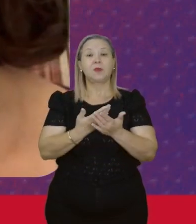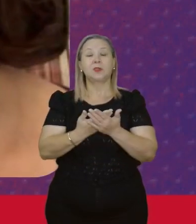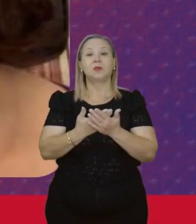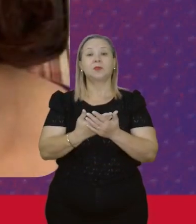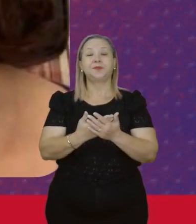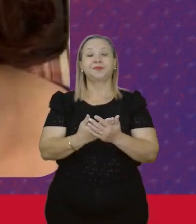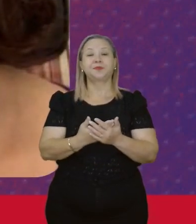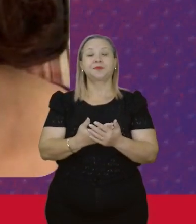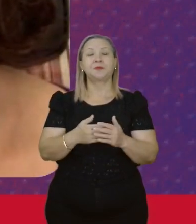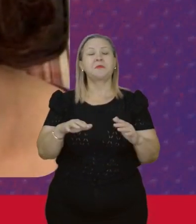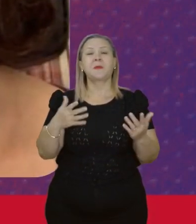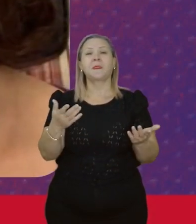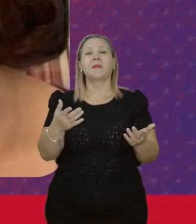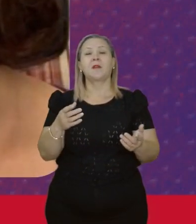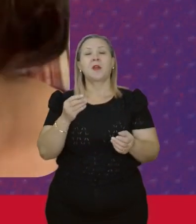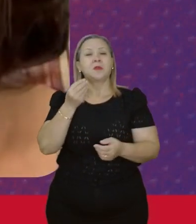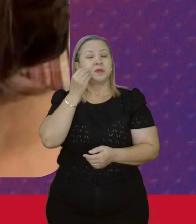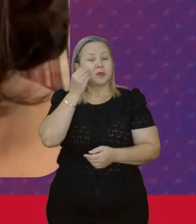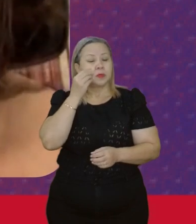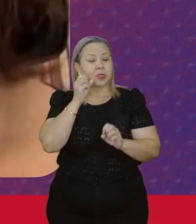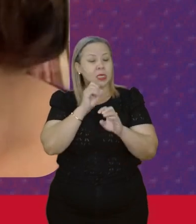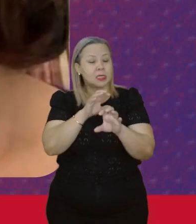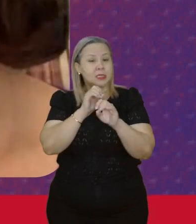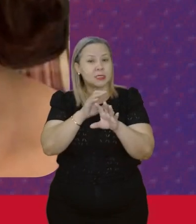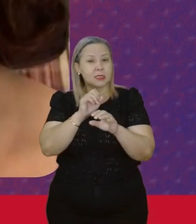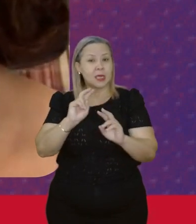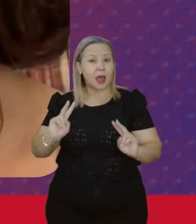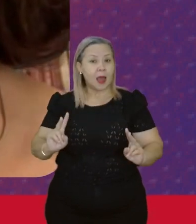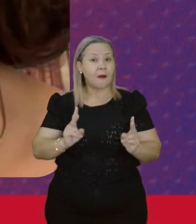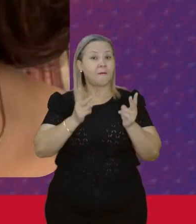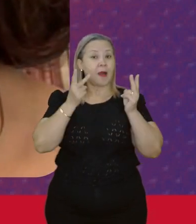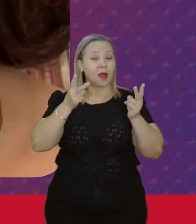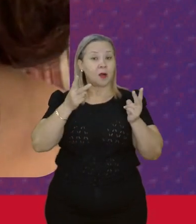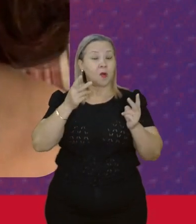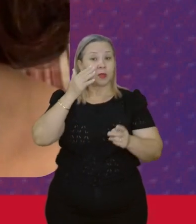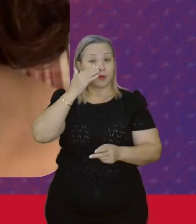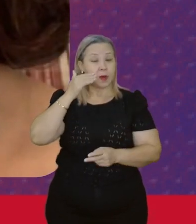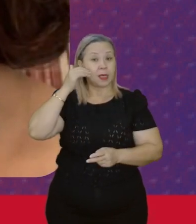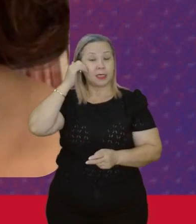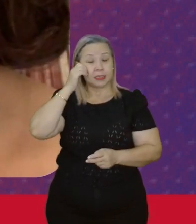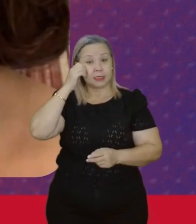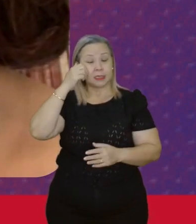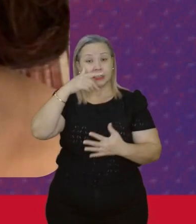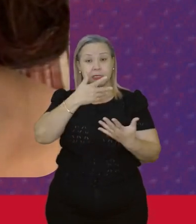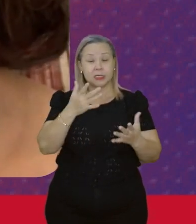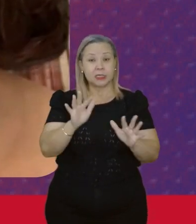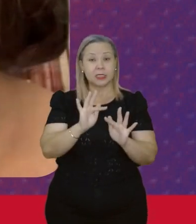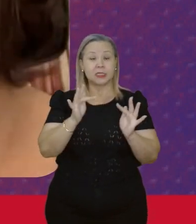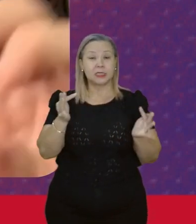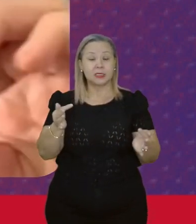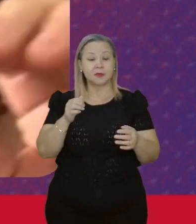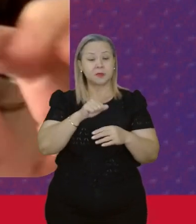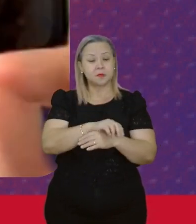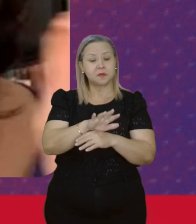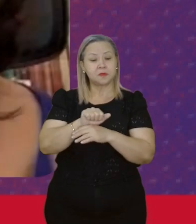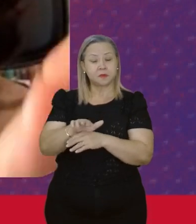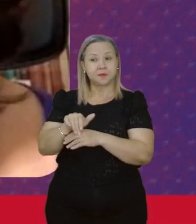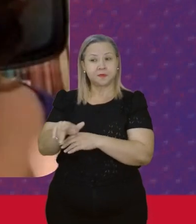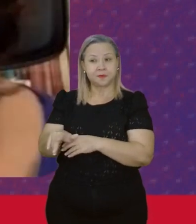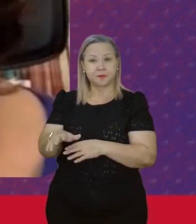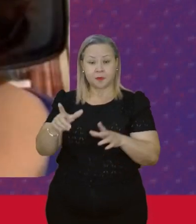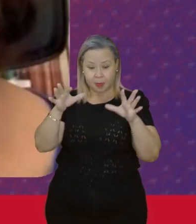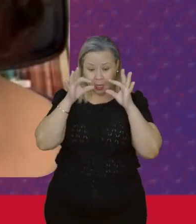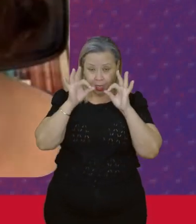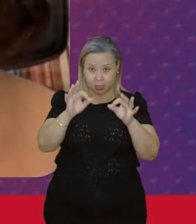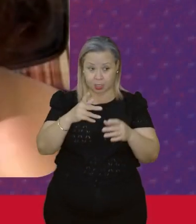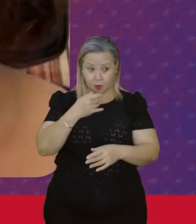os quais tendem a ensinar valores marxistas elementares enquanto partilha. Então, prestem bem atenção no que eu